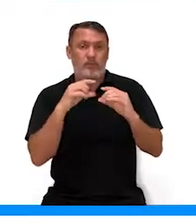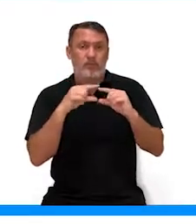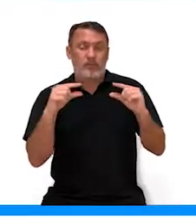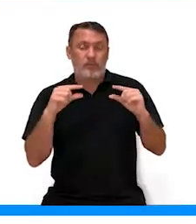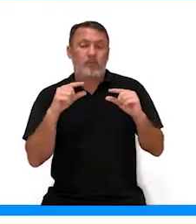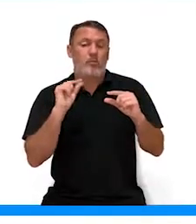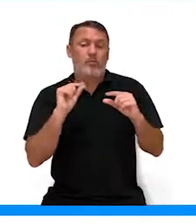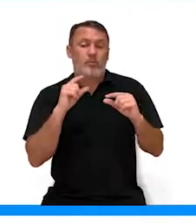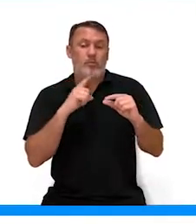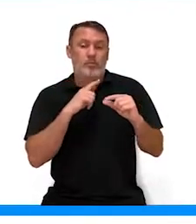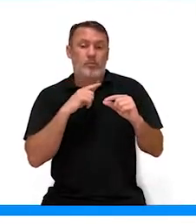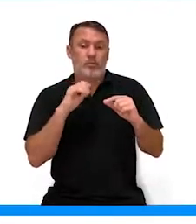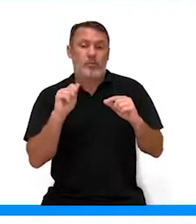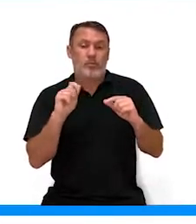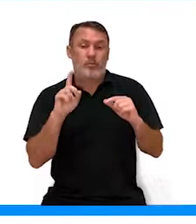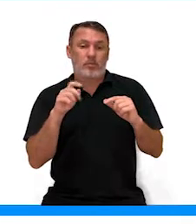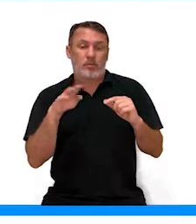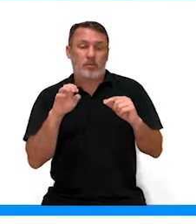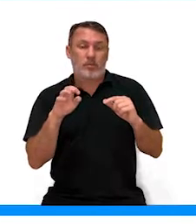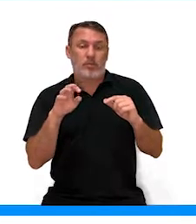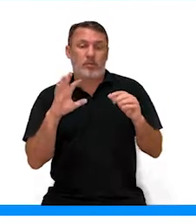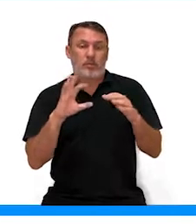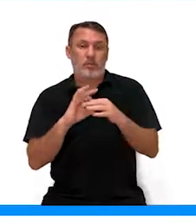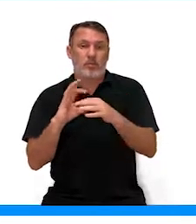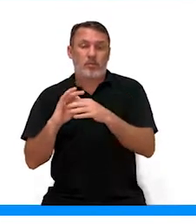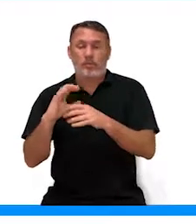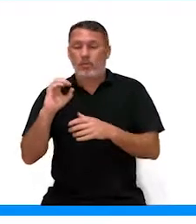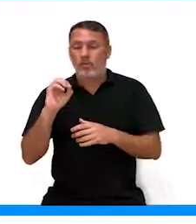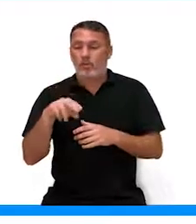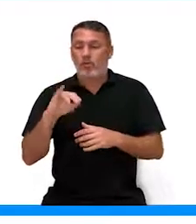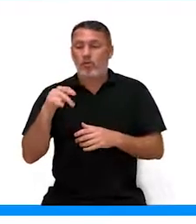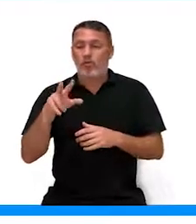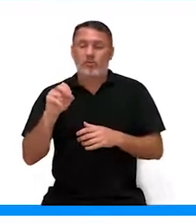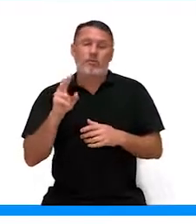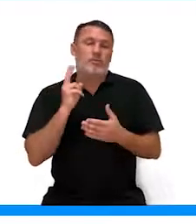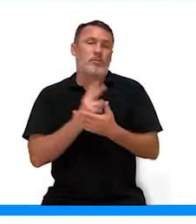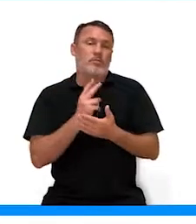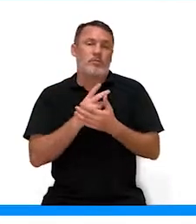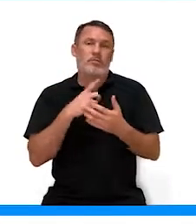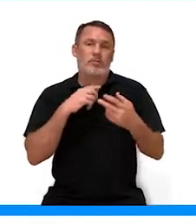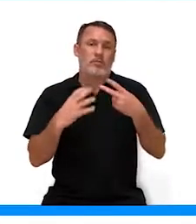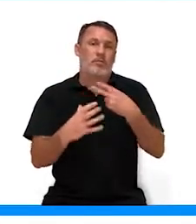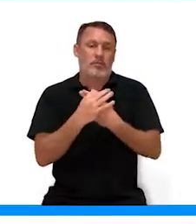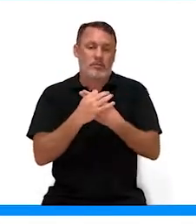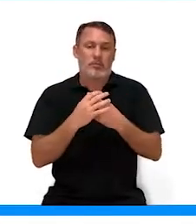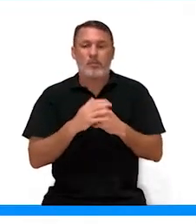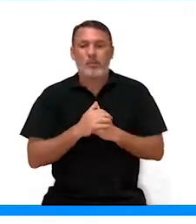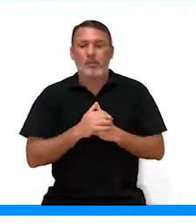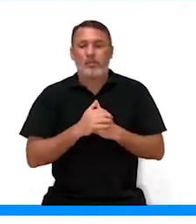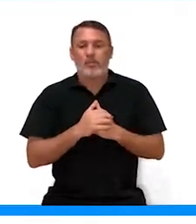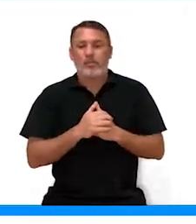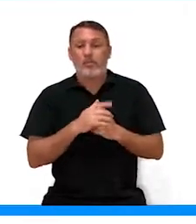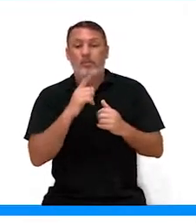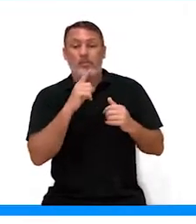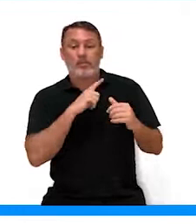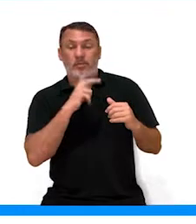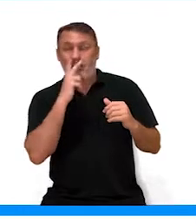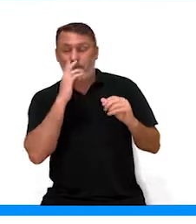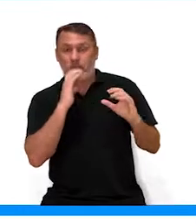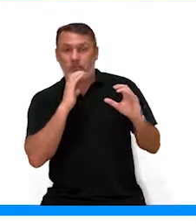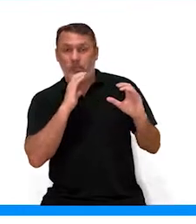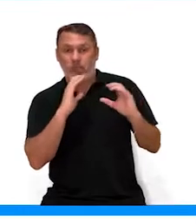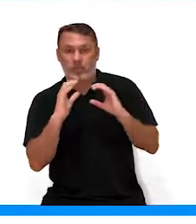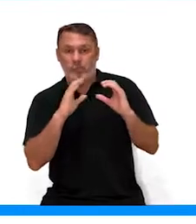epitelial, e abaixo da epiderme, a gente tem a derme, que é de tecido conjuntivo. Então, eles sempre vão estar